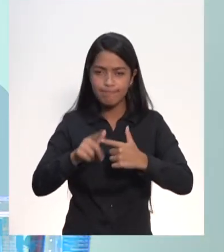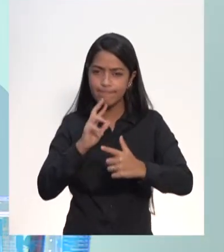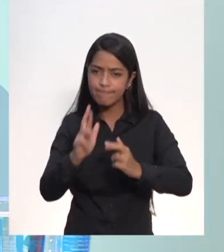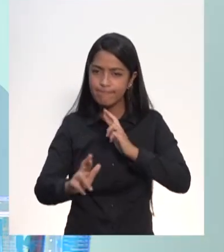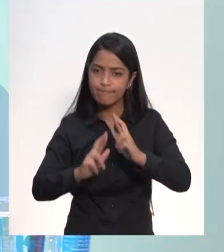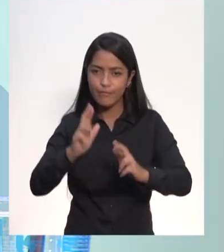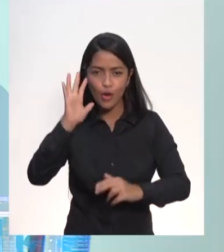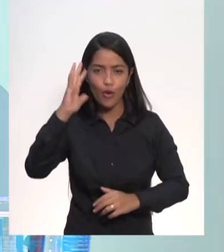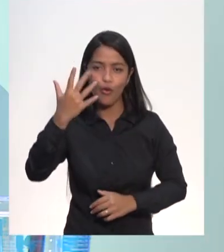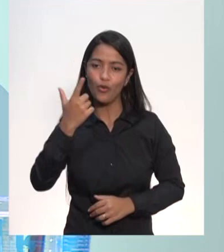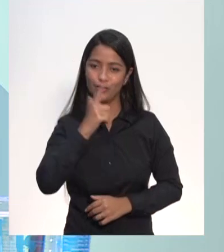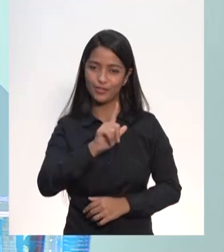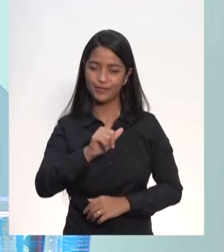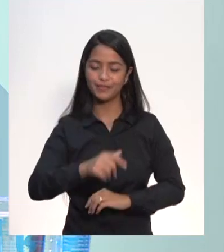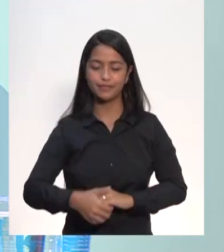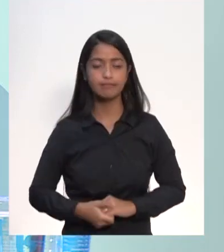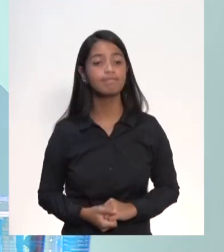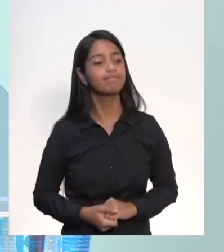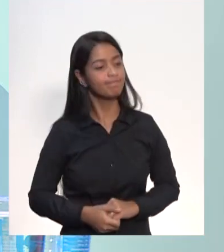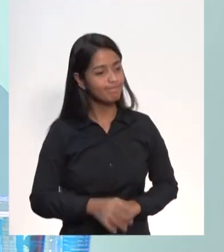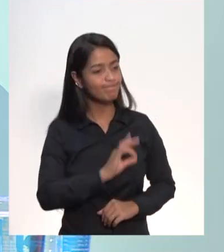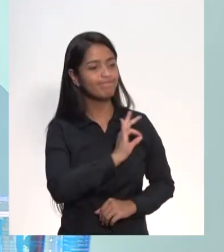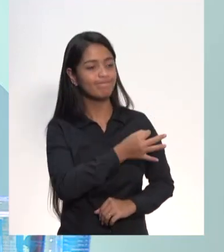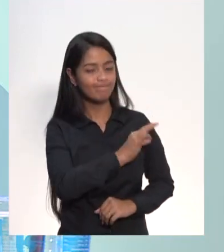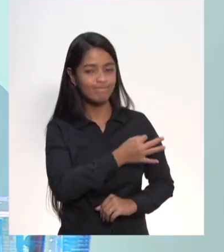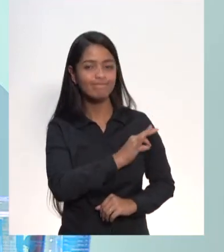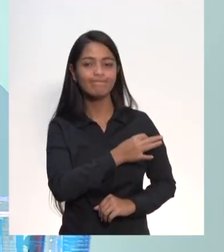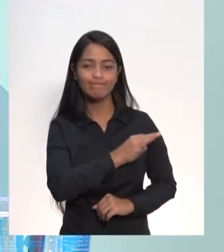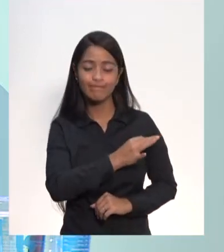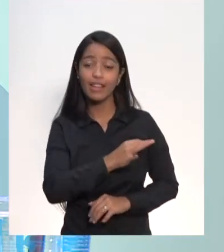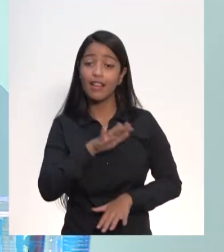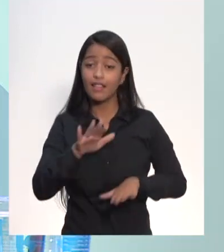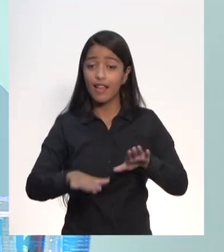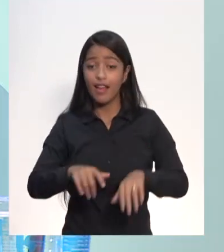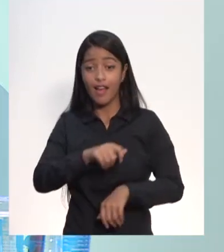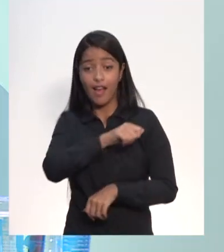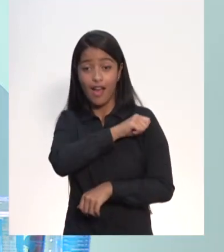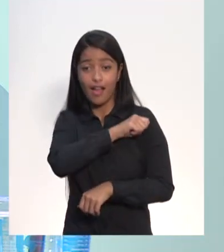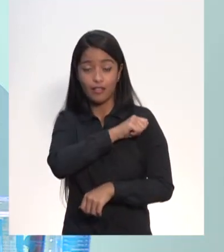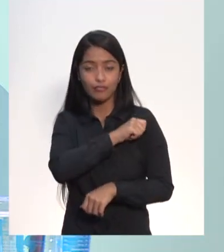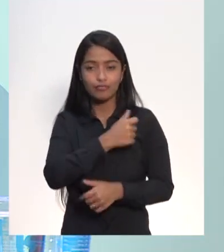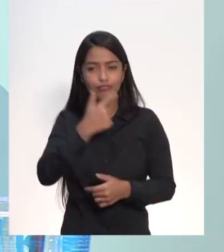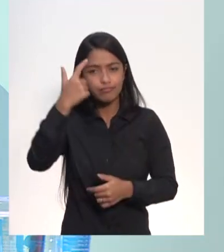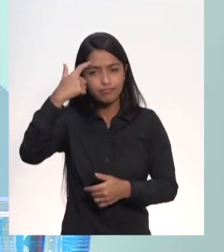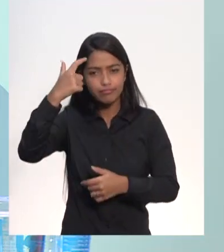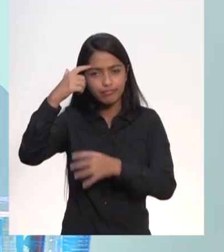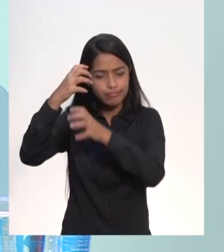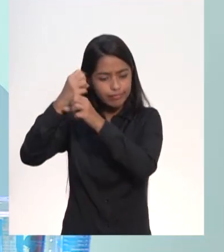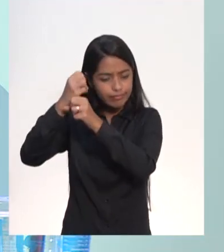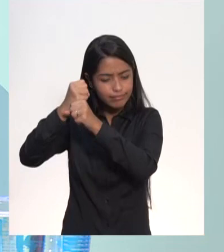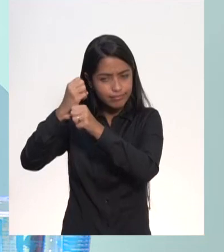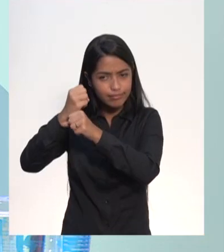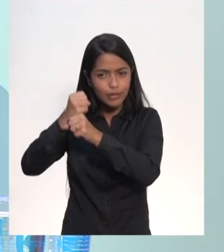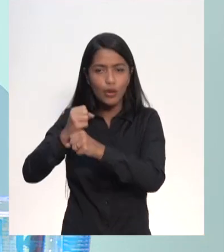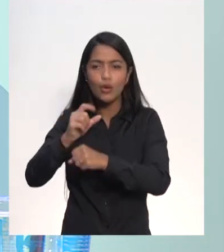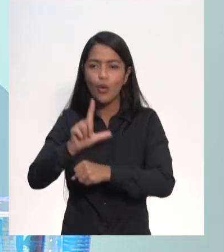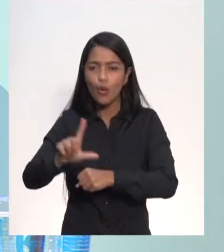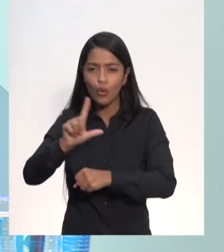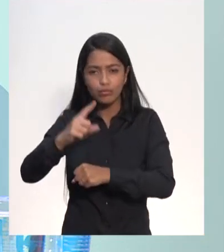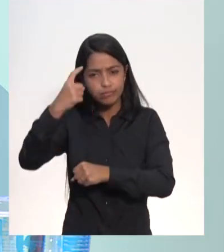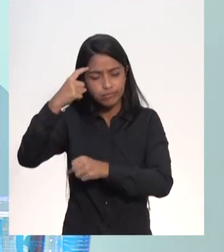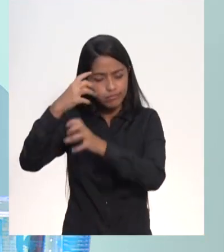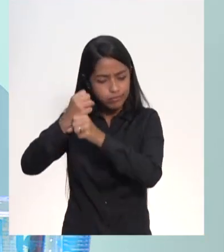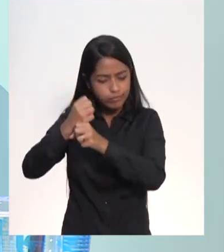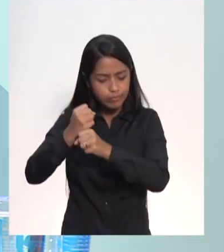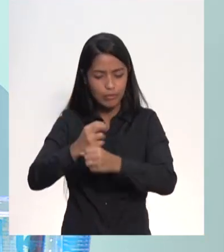isso que ocorre, né? Muitas vezes o aluno resolve, às vezes por cálculo mental, usando um raciocínio lógico, e às vezes ele não